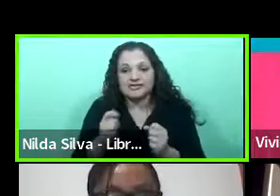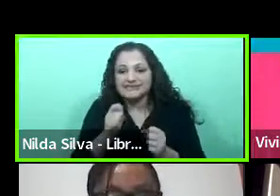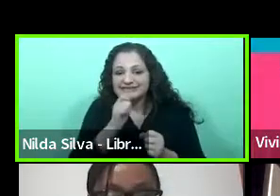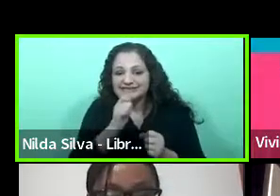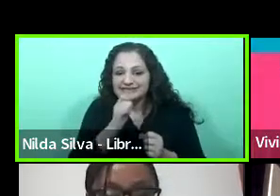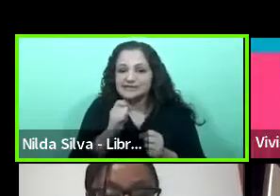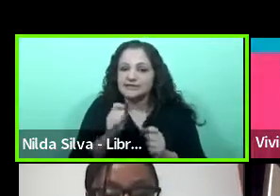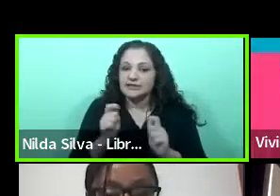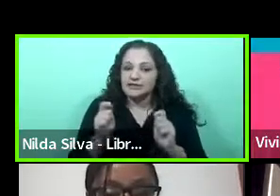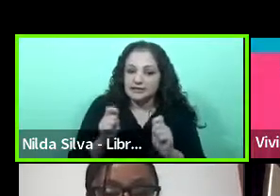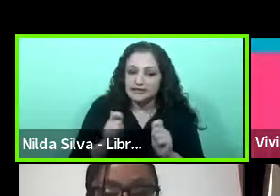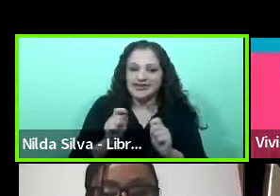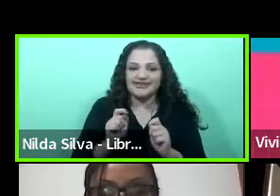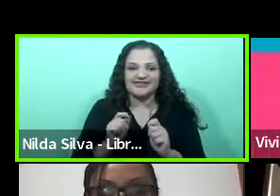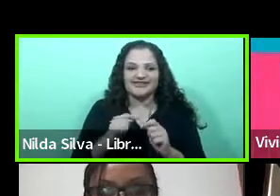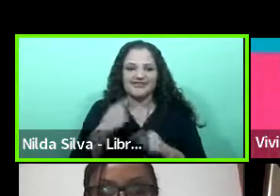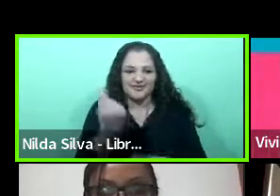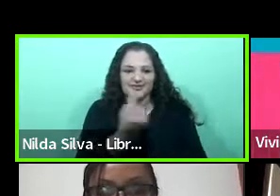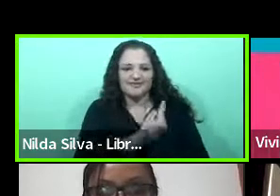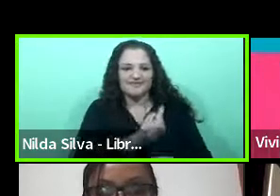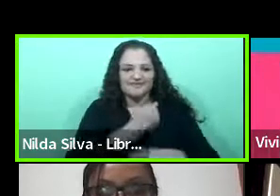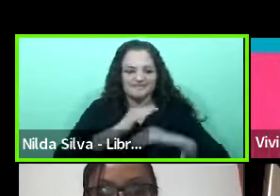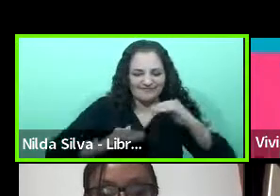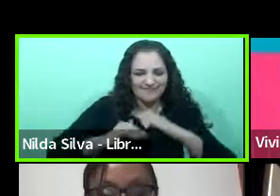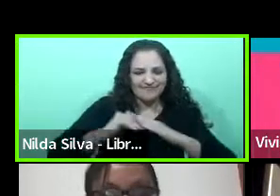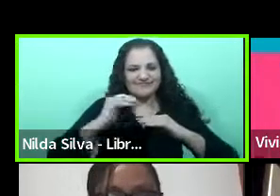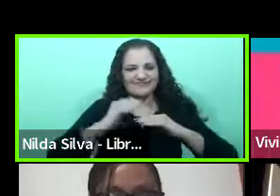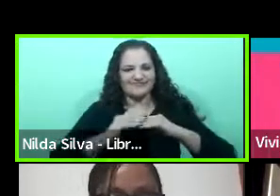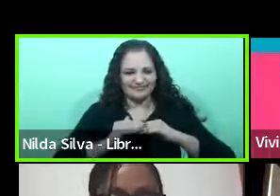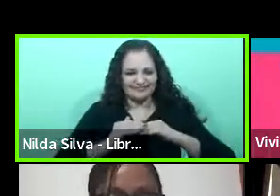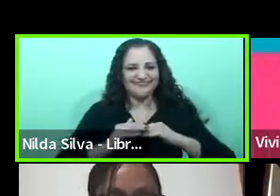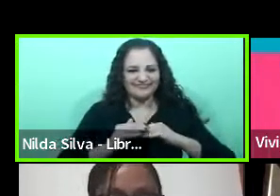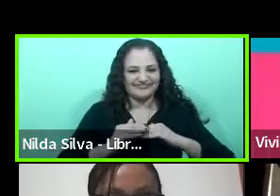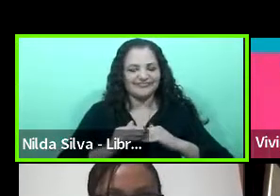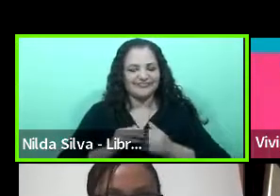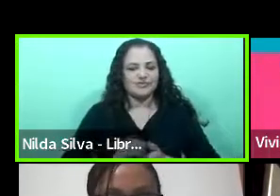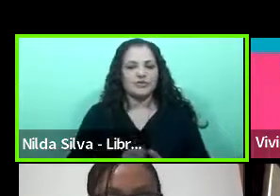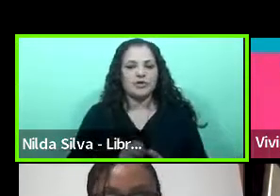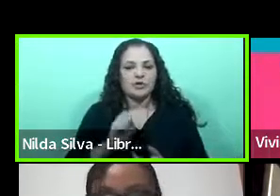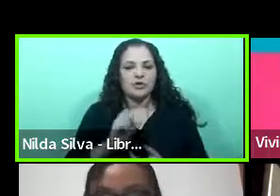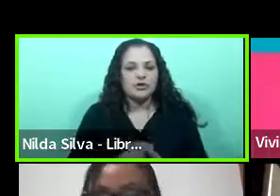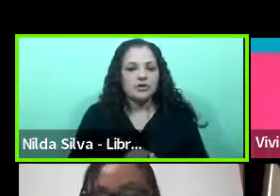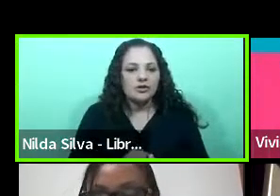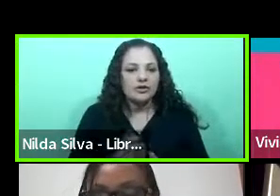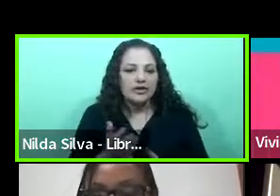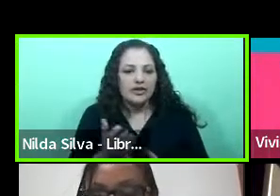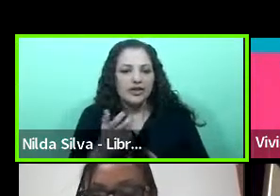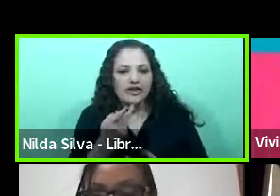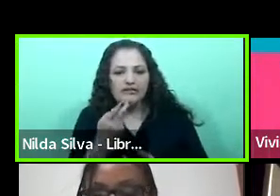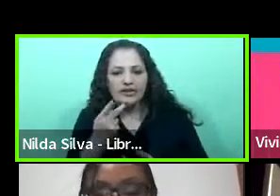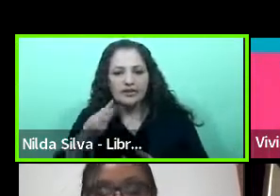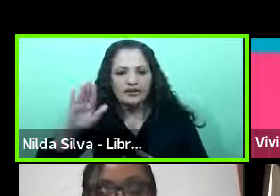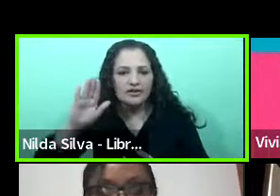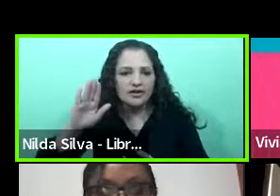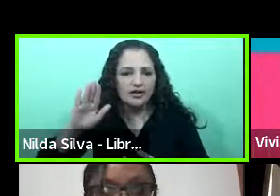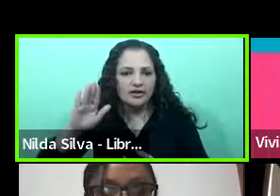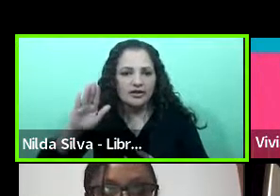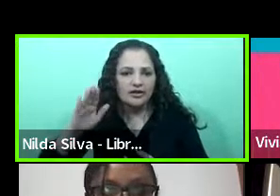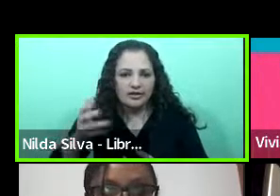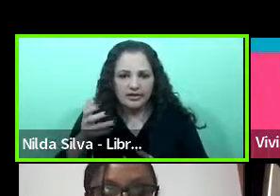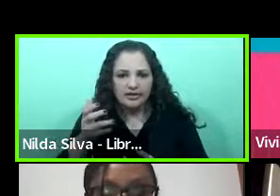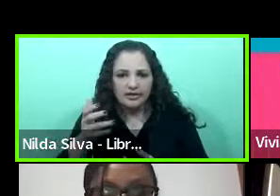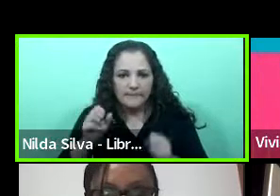para algumas perguntas. Eu recebi aqui que a Susan gostaria de falar, também fazer um comentário. Susan?